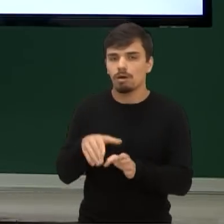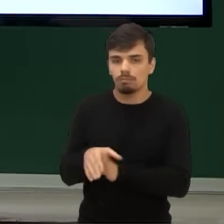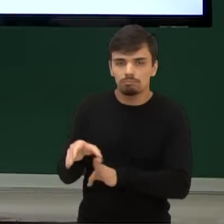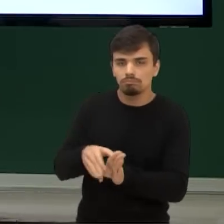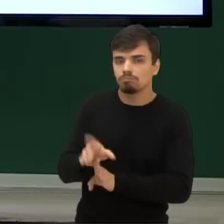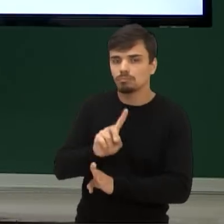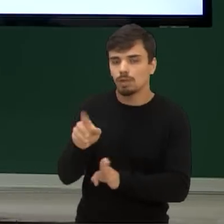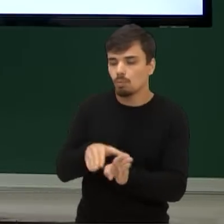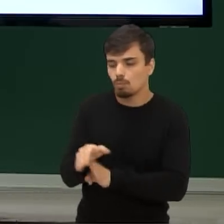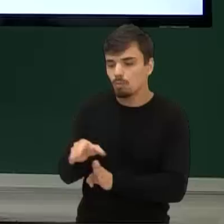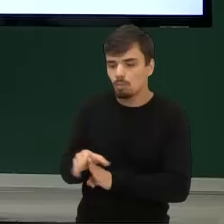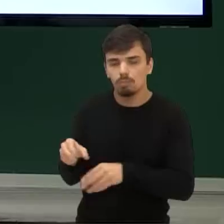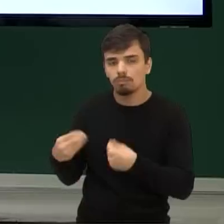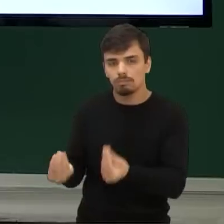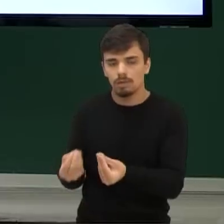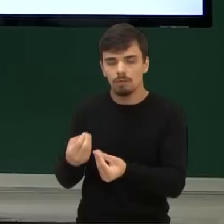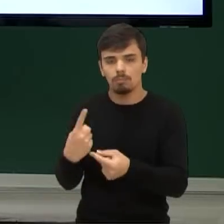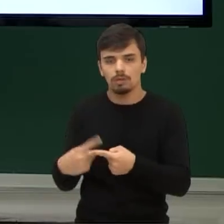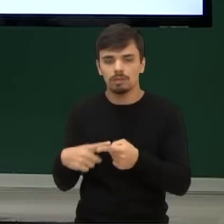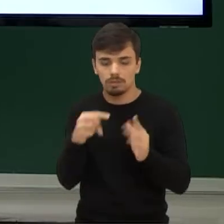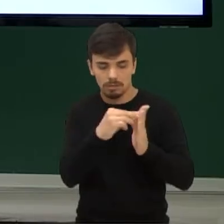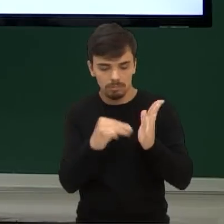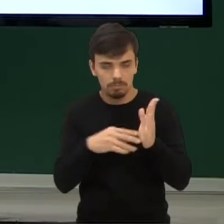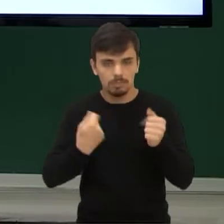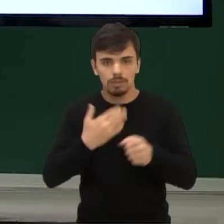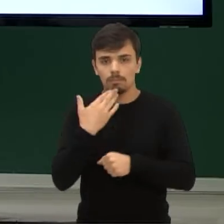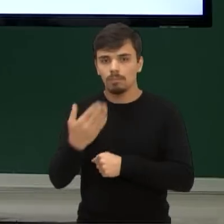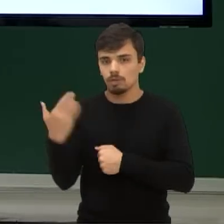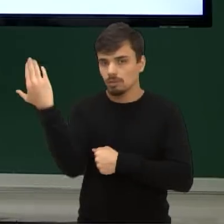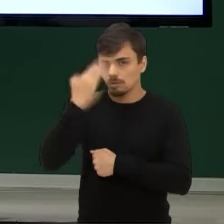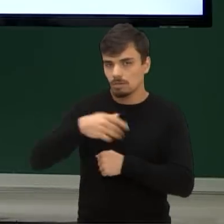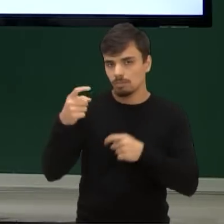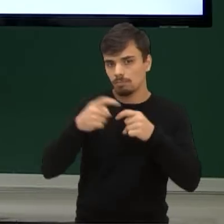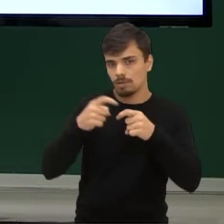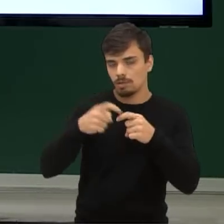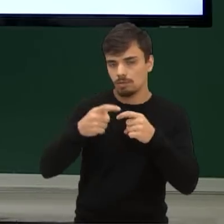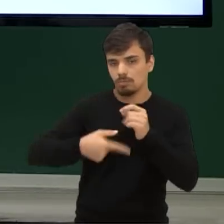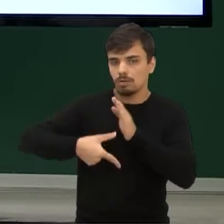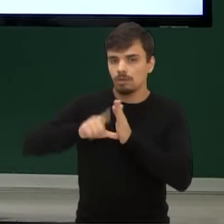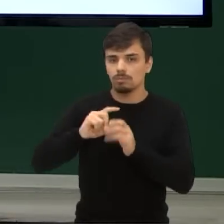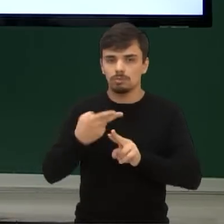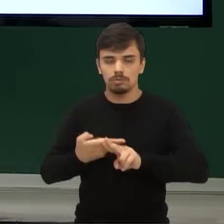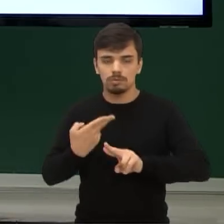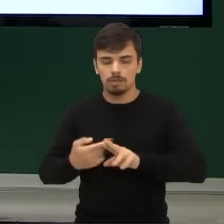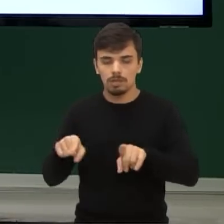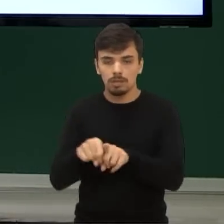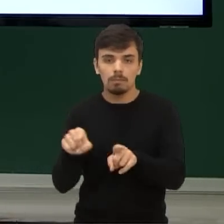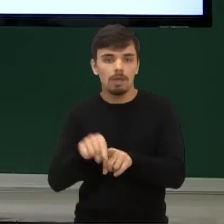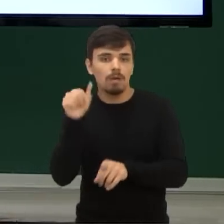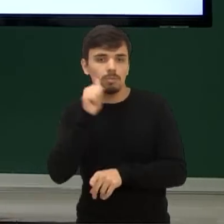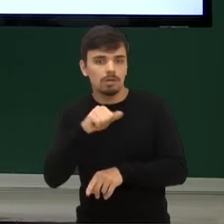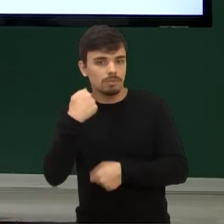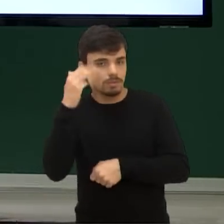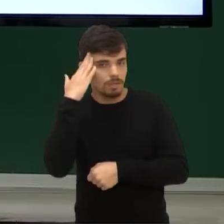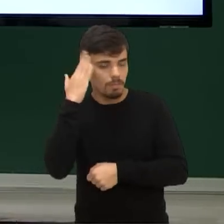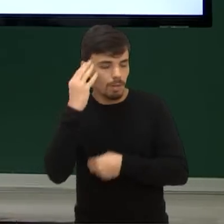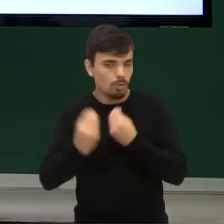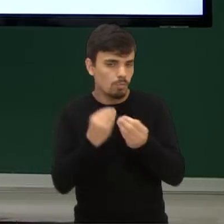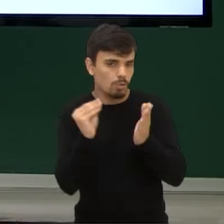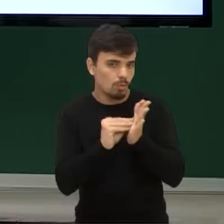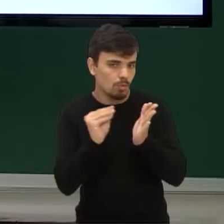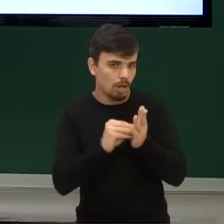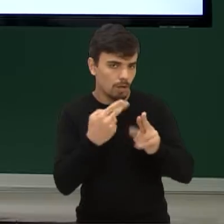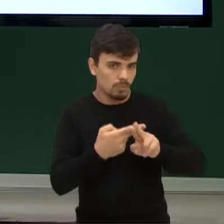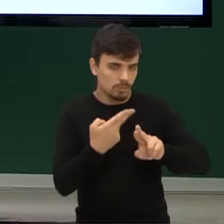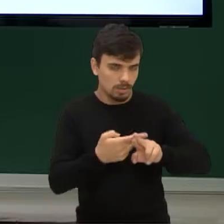ele é um método que já vai exigir alguns exames médicos antes do uso. A mulher tem que saber fazer a colocação correta, tá?